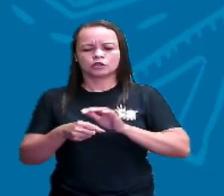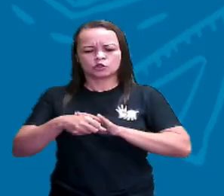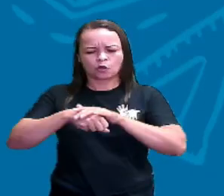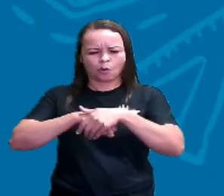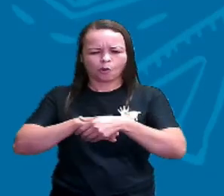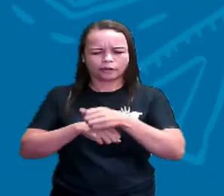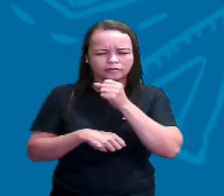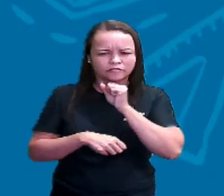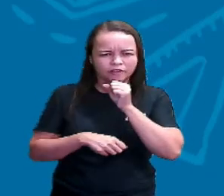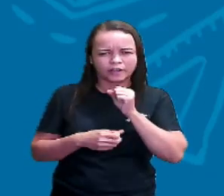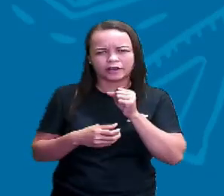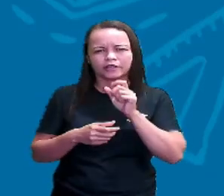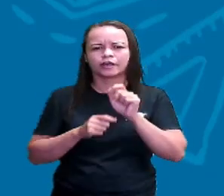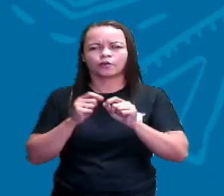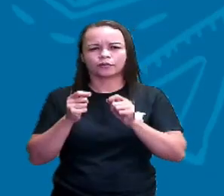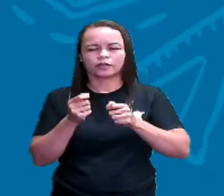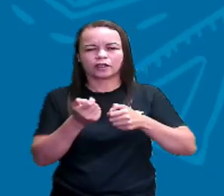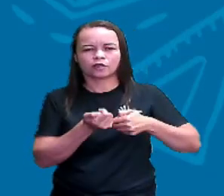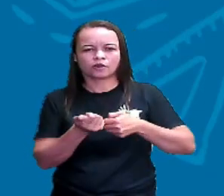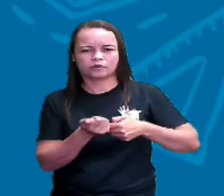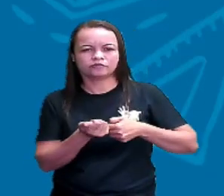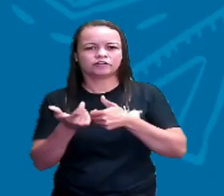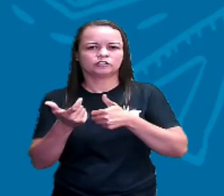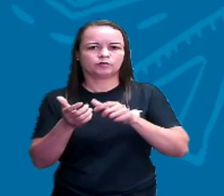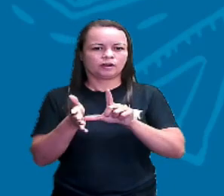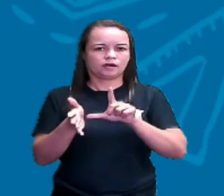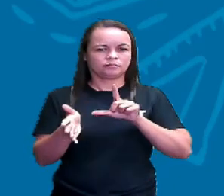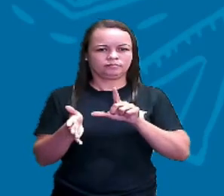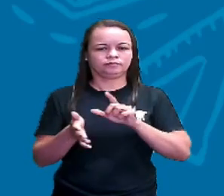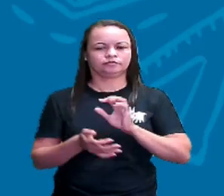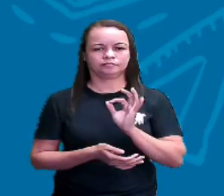nossa véspera de Ano Novo, certo?